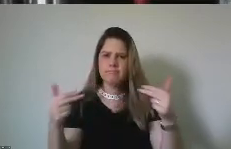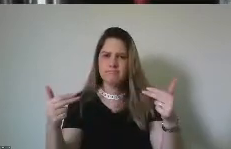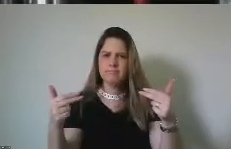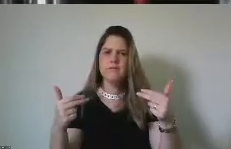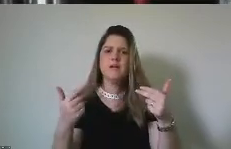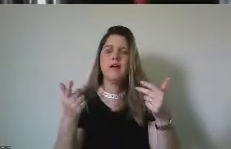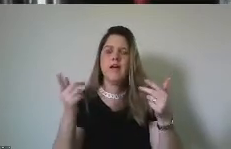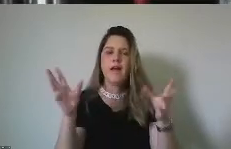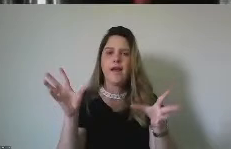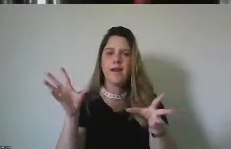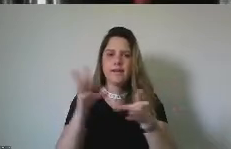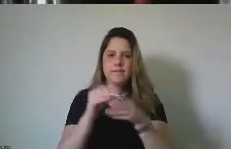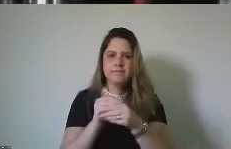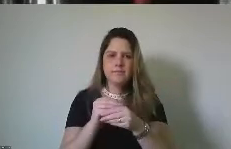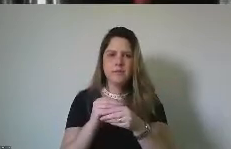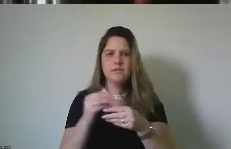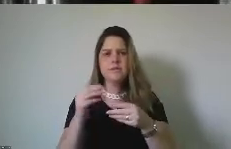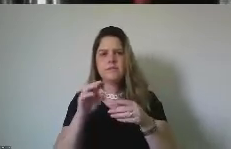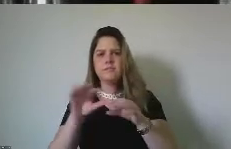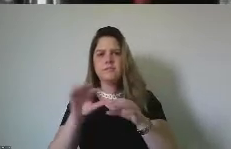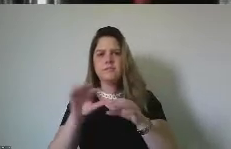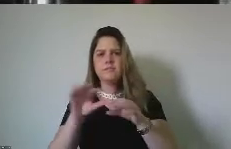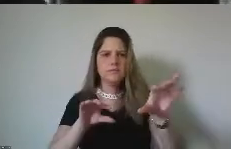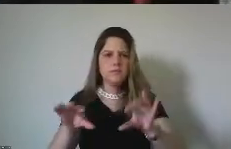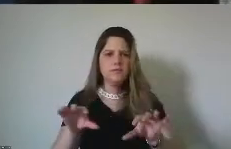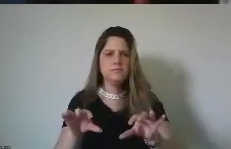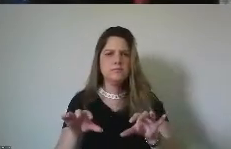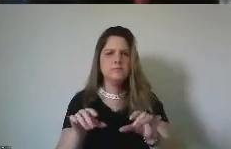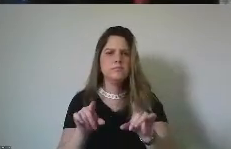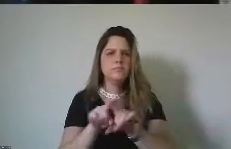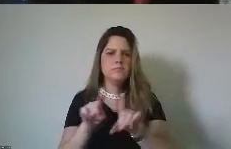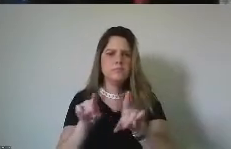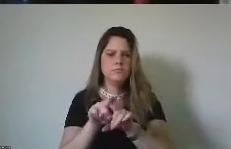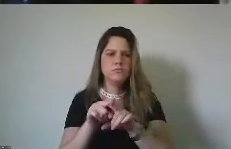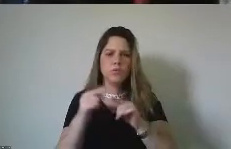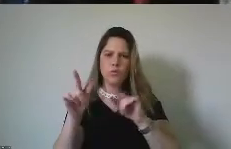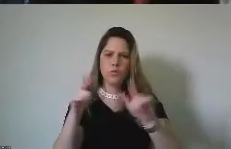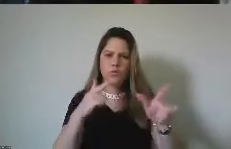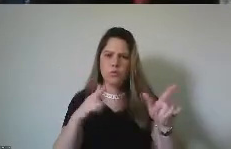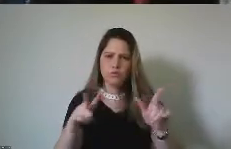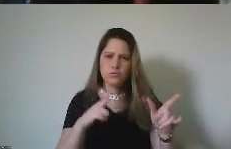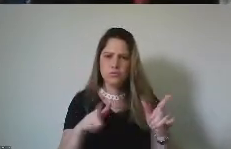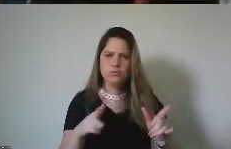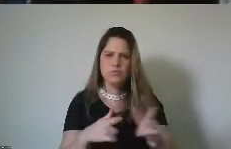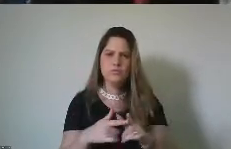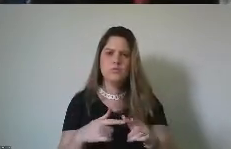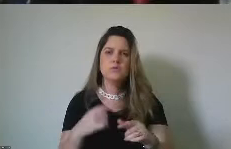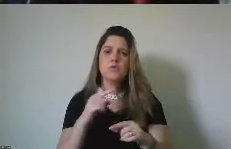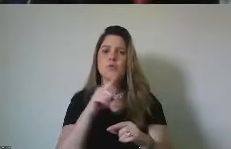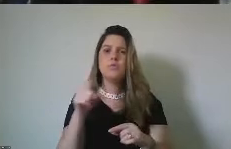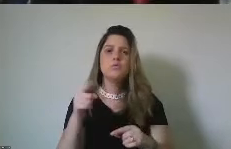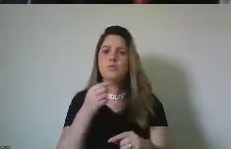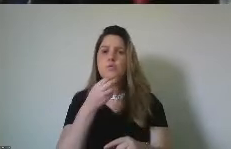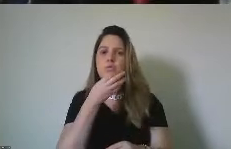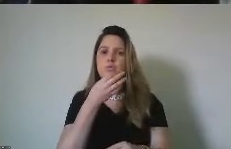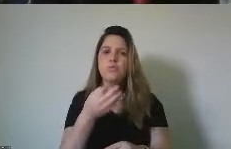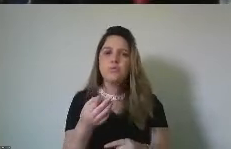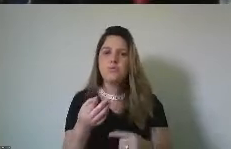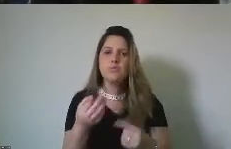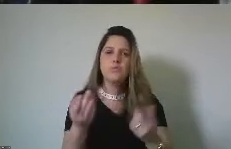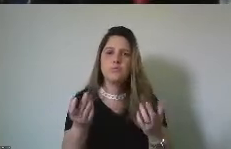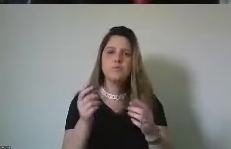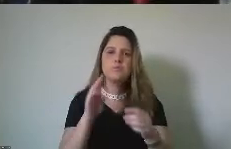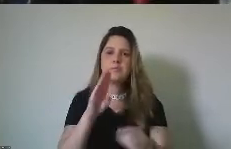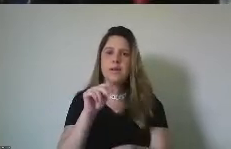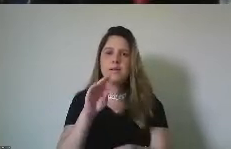vai separar um pedaço para a bateria um pedaço para biomassa um pedaço para não sei o quê então só queria ouvir um pouco da visão de vocês sobre o potencial de bateria para